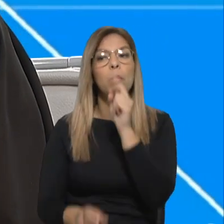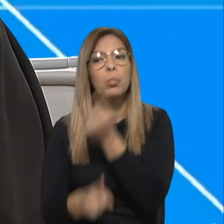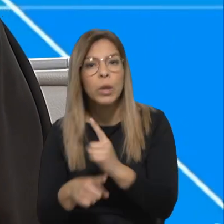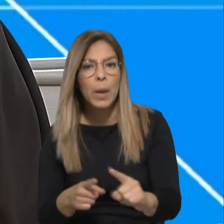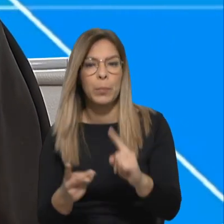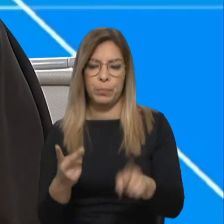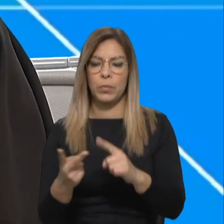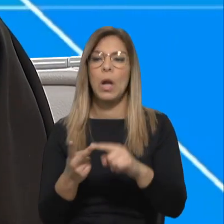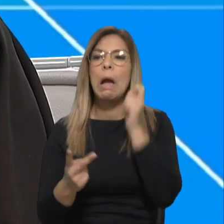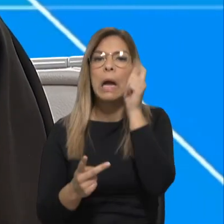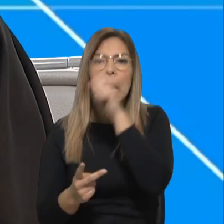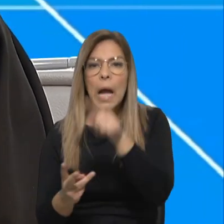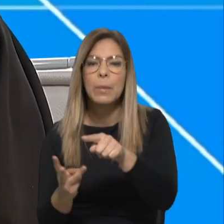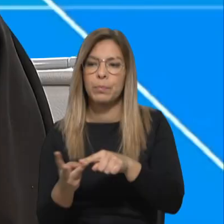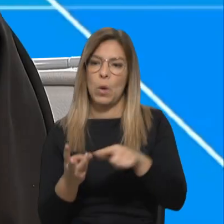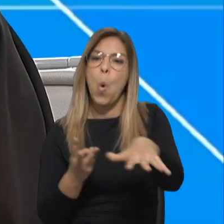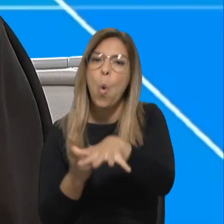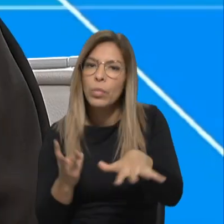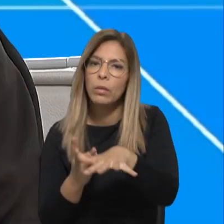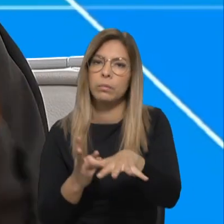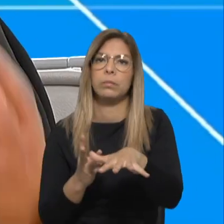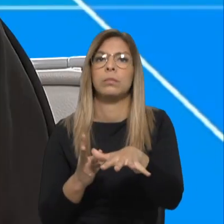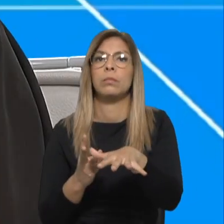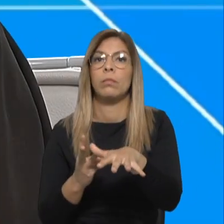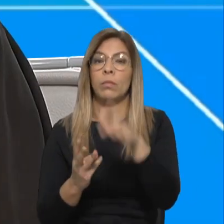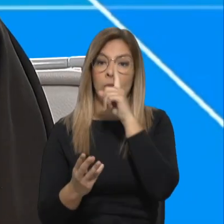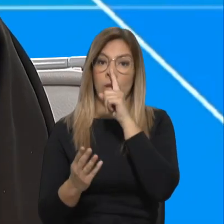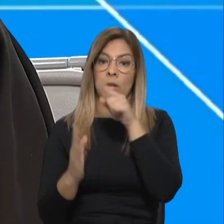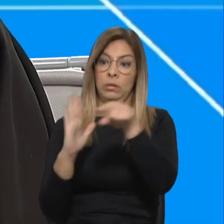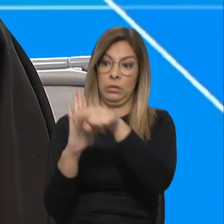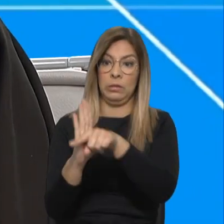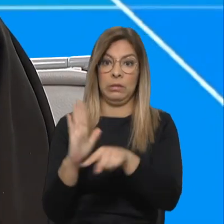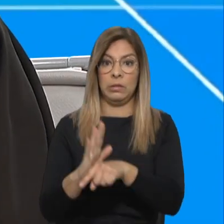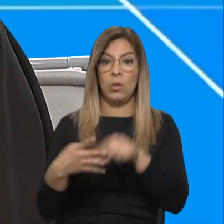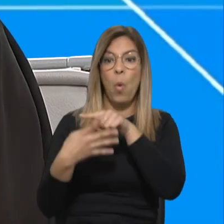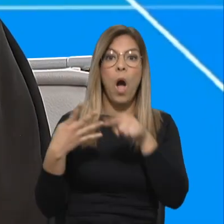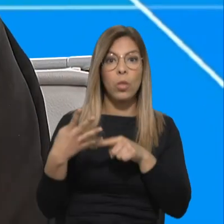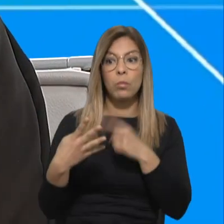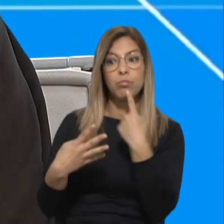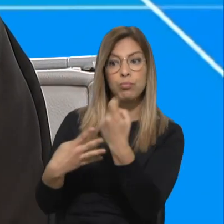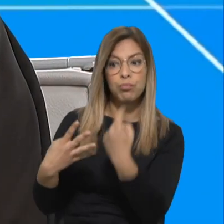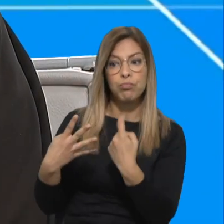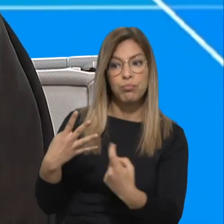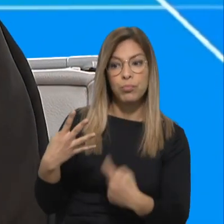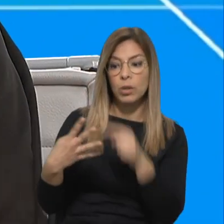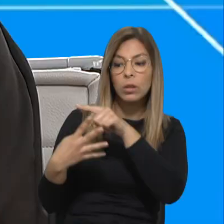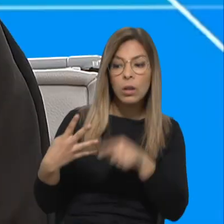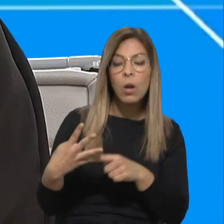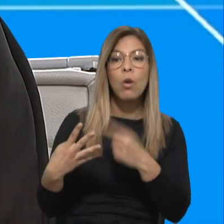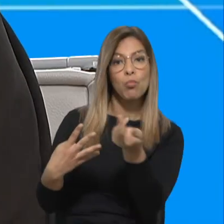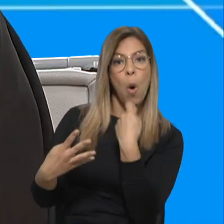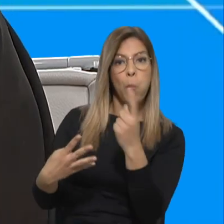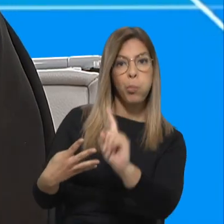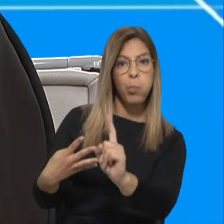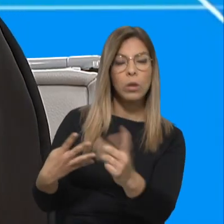é que aconteceu, onde é que aconteceu. Se nós não tivermos a resposta a estas informações, não pode haver aqui